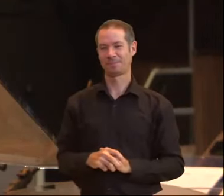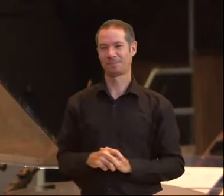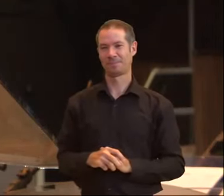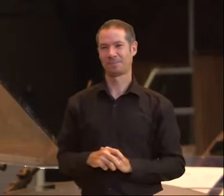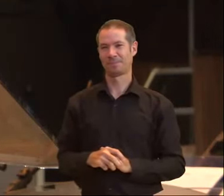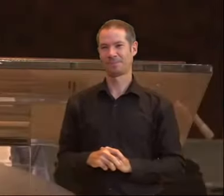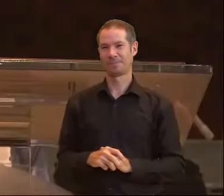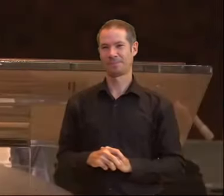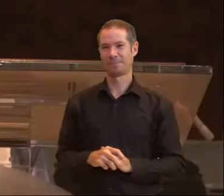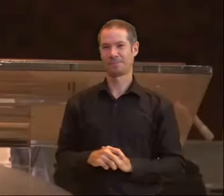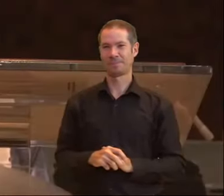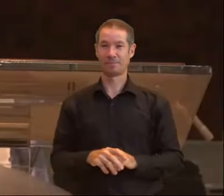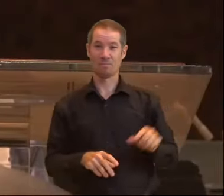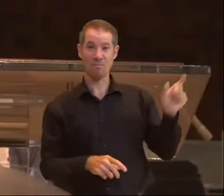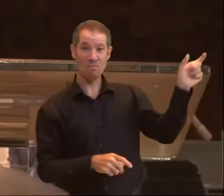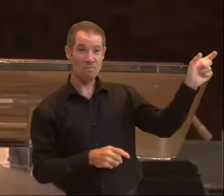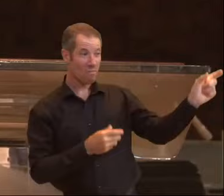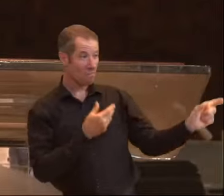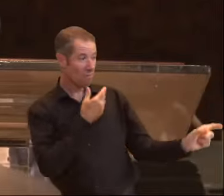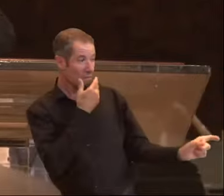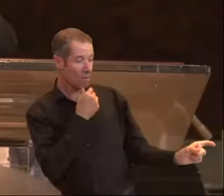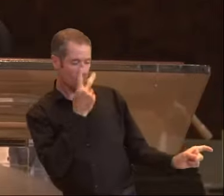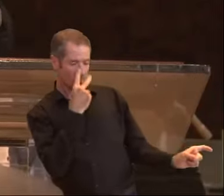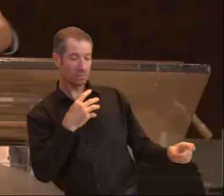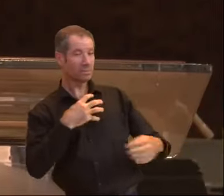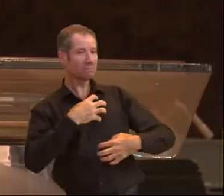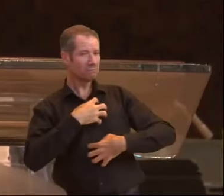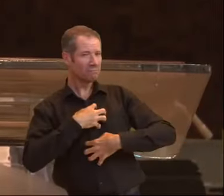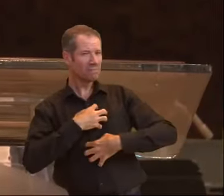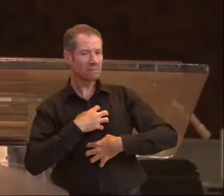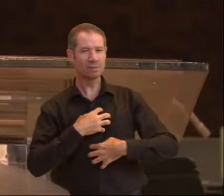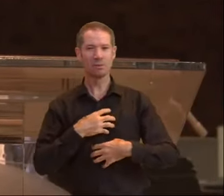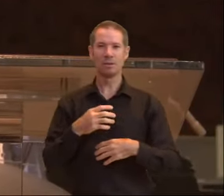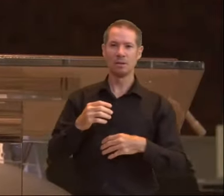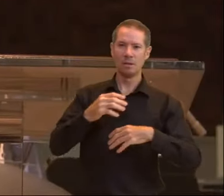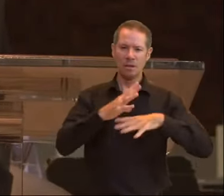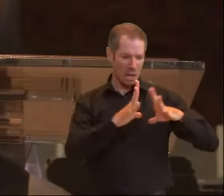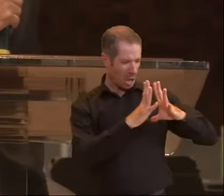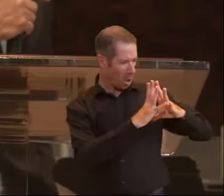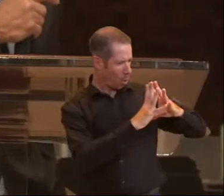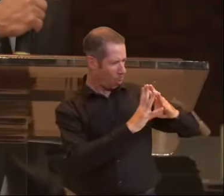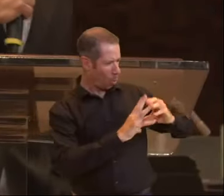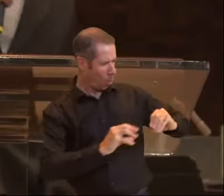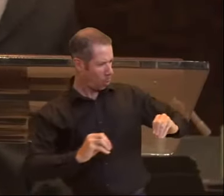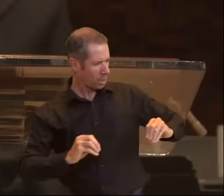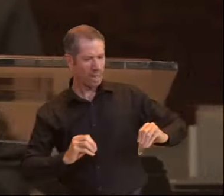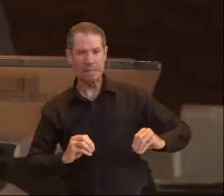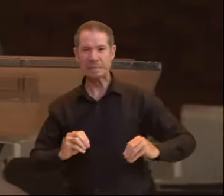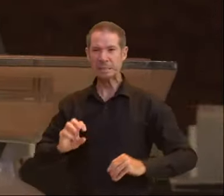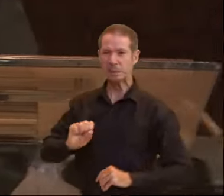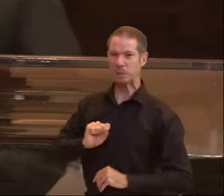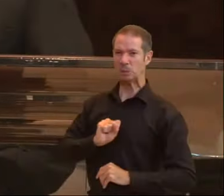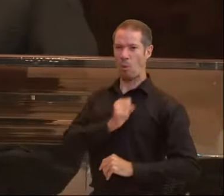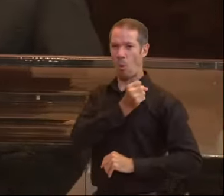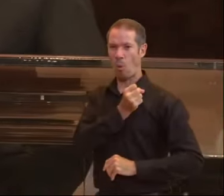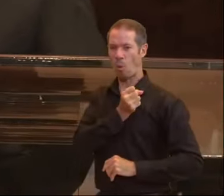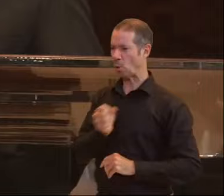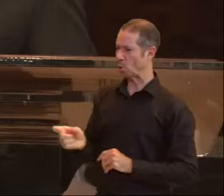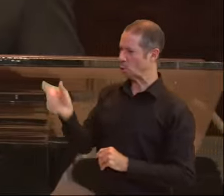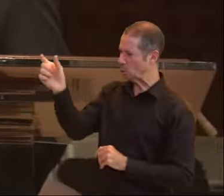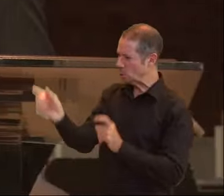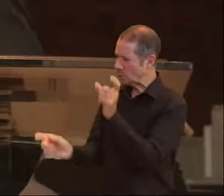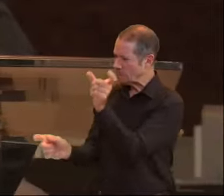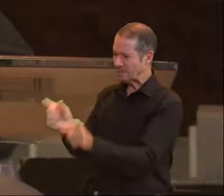Foi o que aquele cego sentiu. Mas aquela cura trouxe um ódio muito grande daqueles escribas,